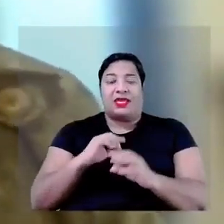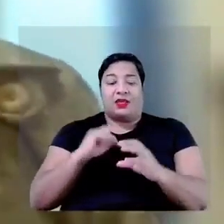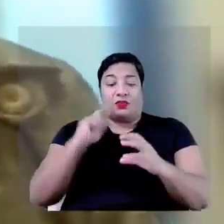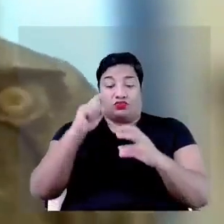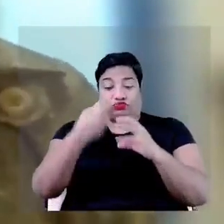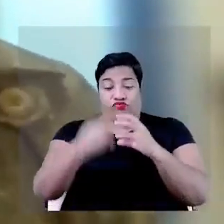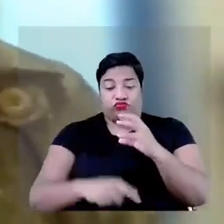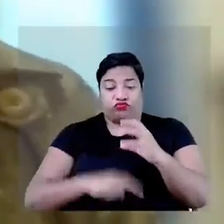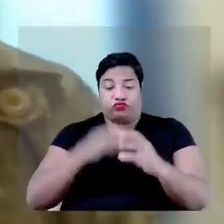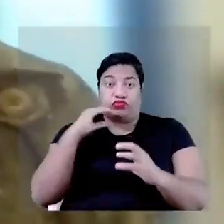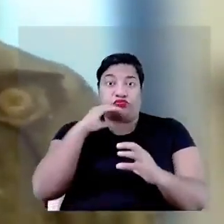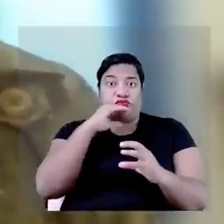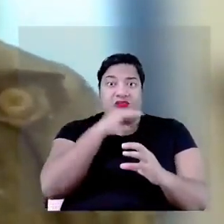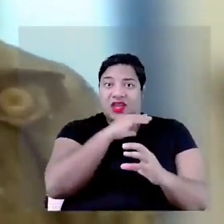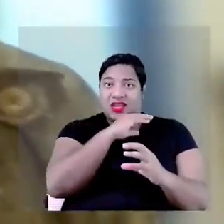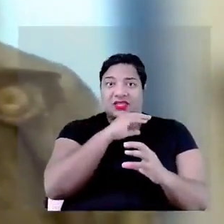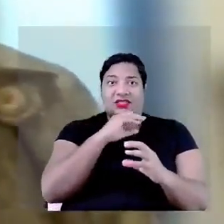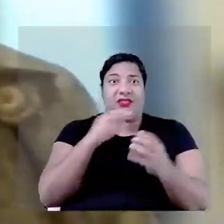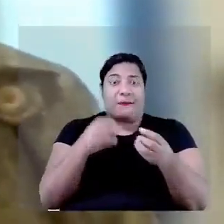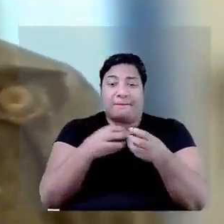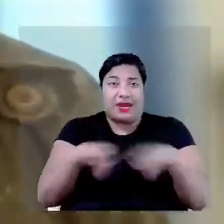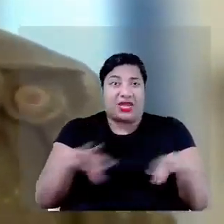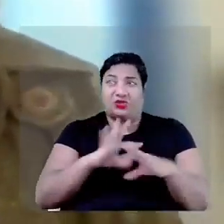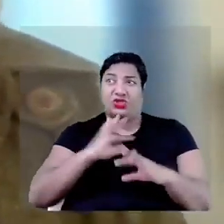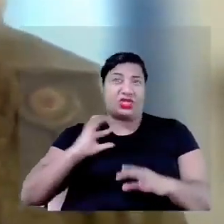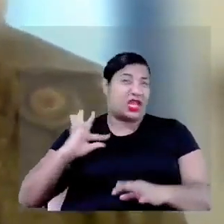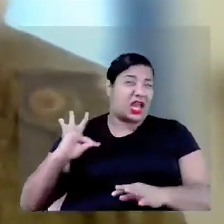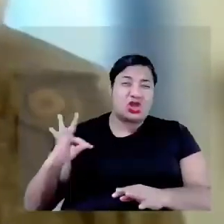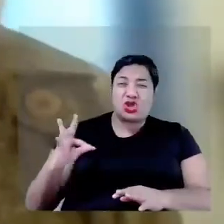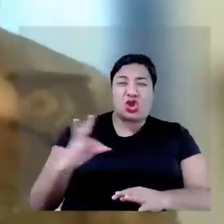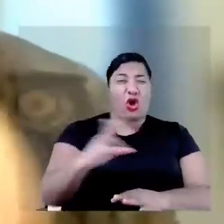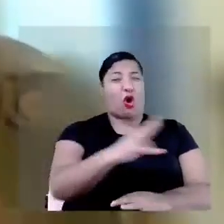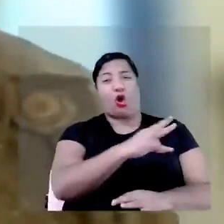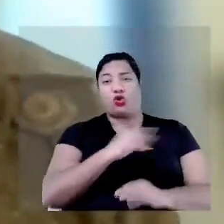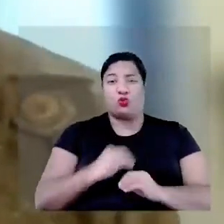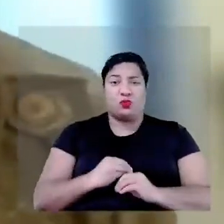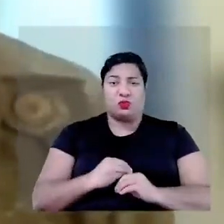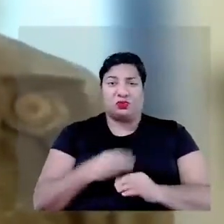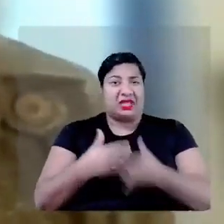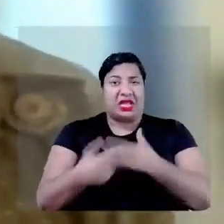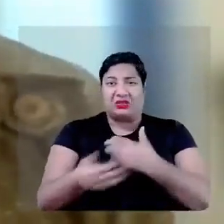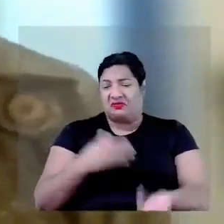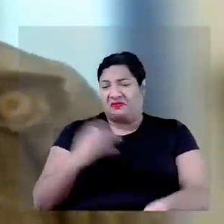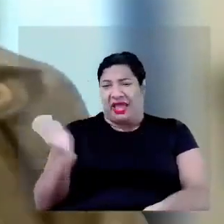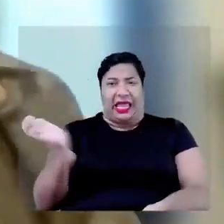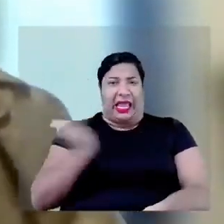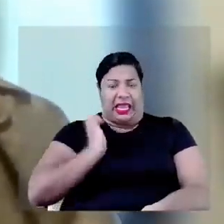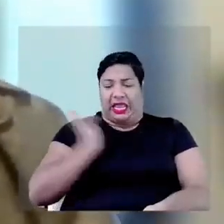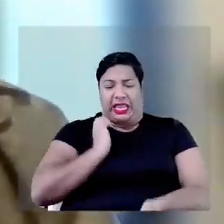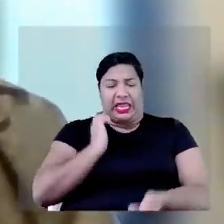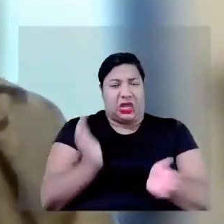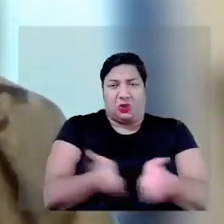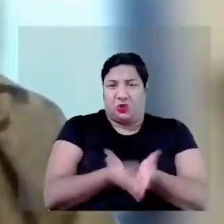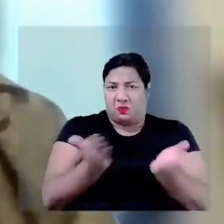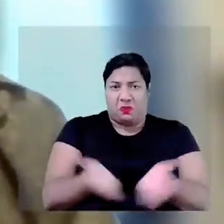global vai para todo mundo. Não tem essa de rico, pobre, esquerda, direita, é para todo